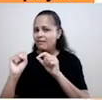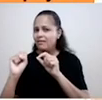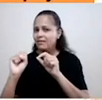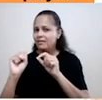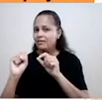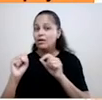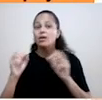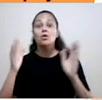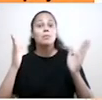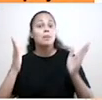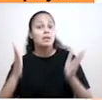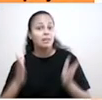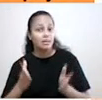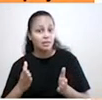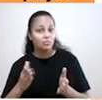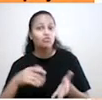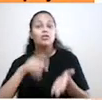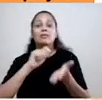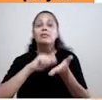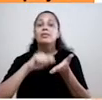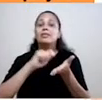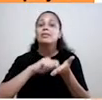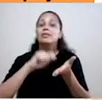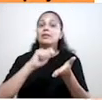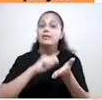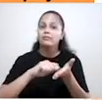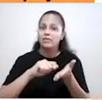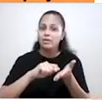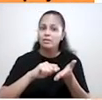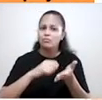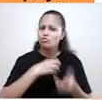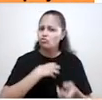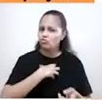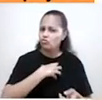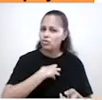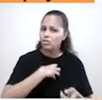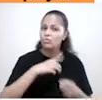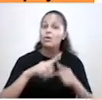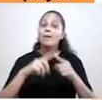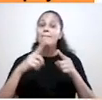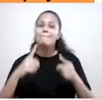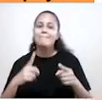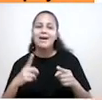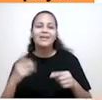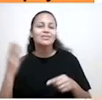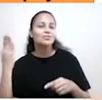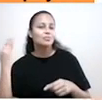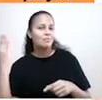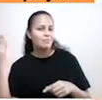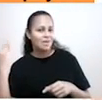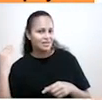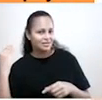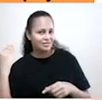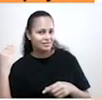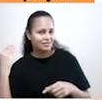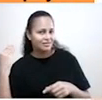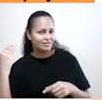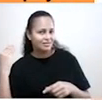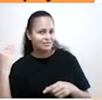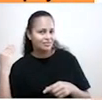aqueles que, no presente, escrevemos de um jeito, só que quando a gente coloca no passado ou